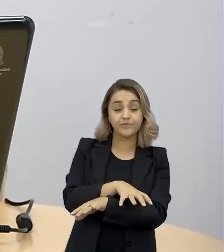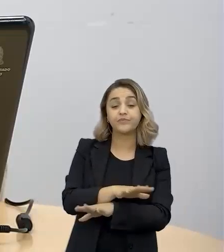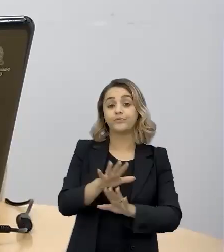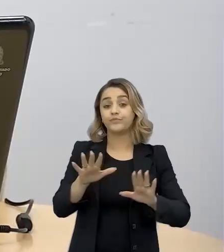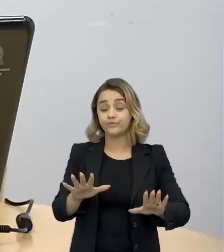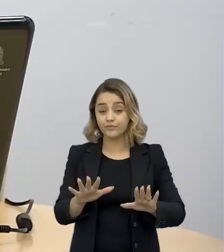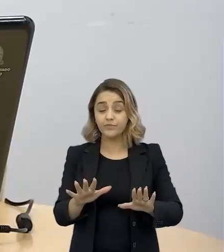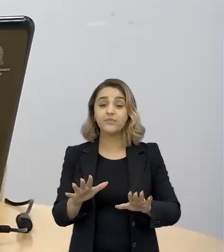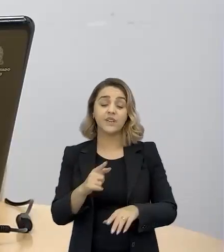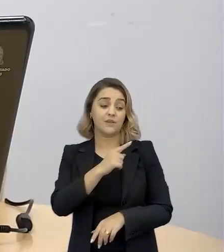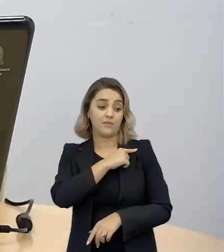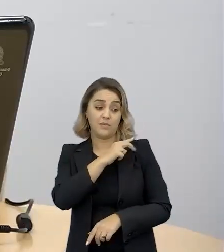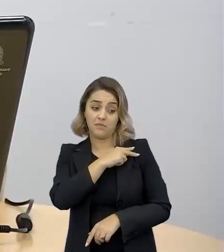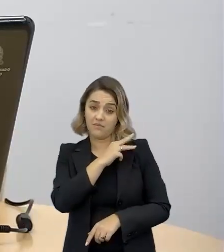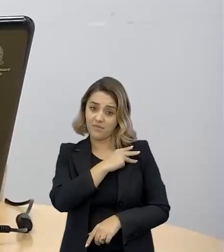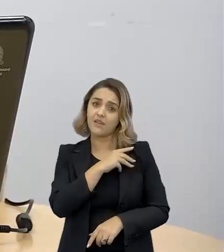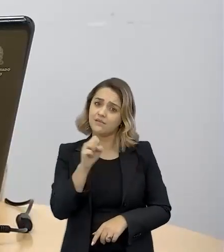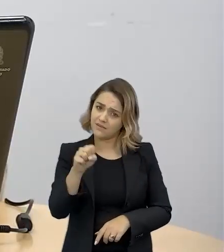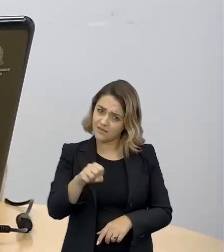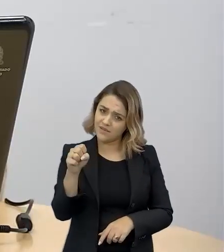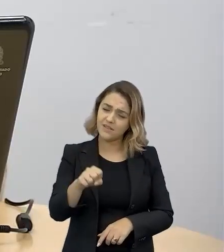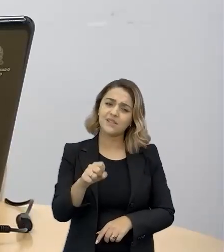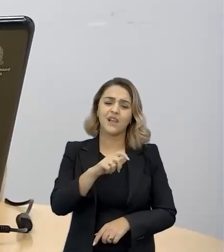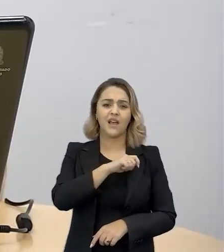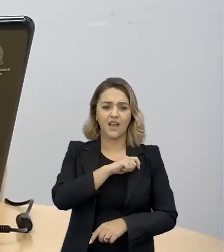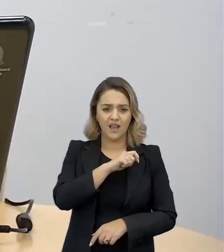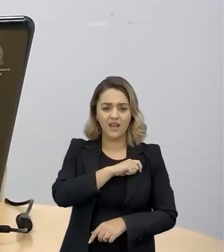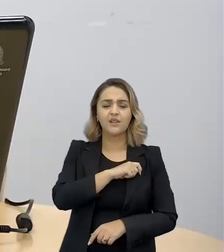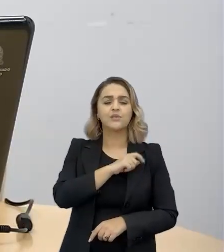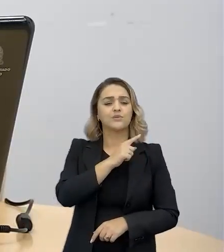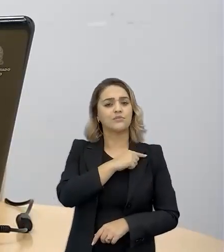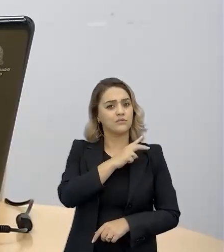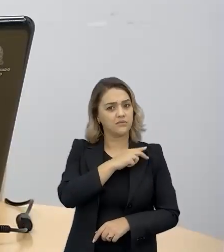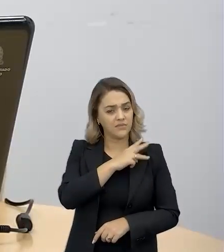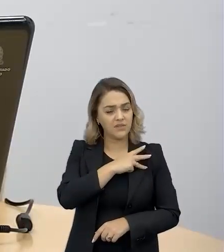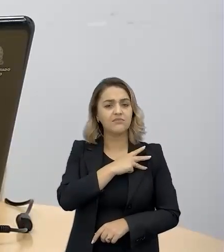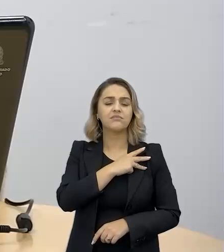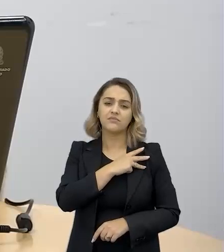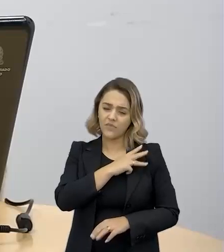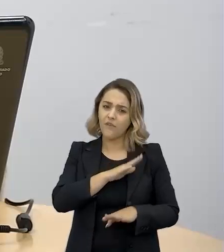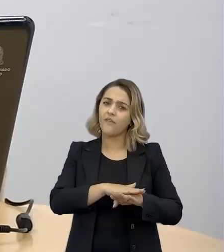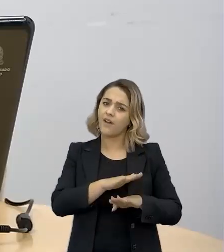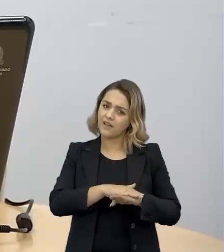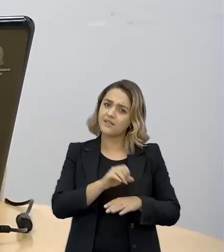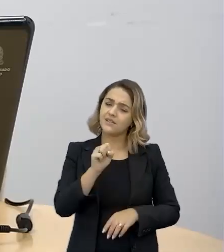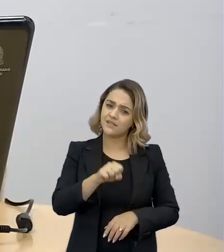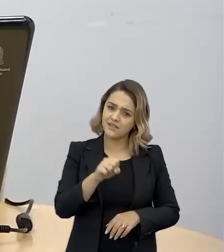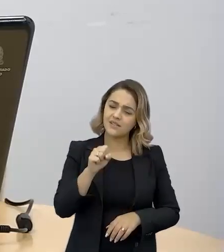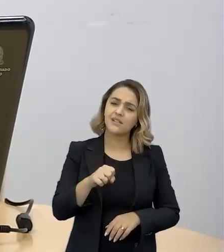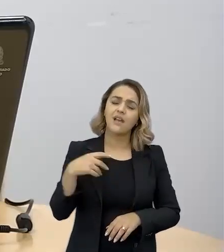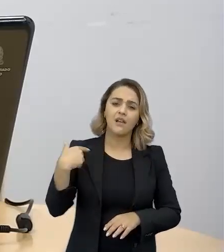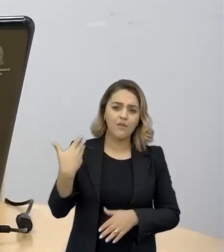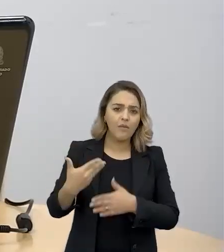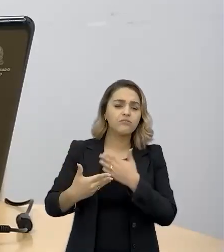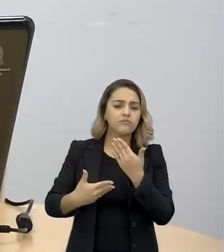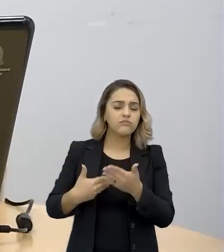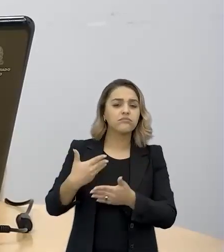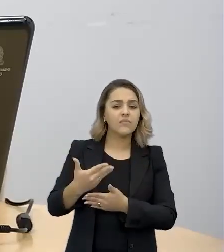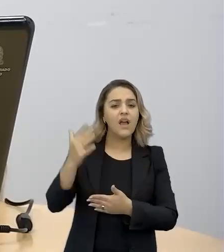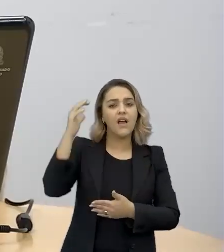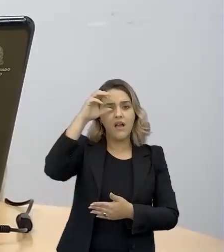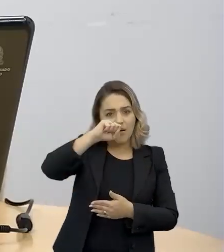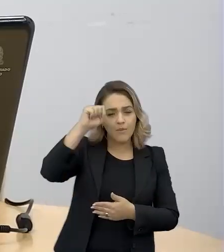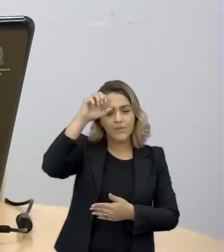compensação, no médio, sim, é esperado que o aluno do ensino médio faça isso. E bem feito, que ele aprenda